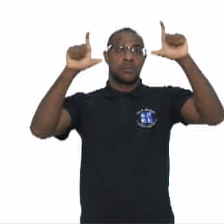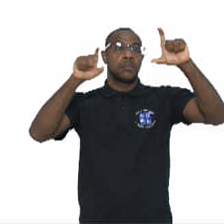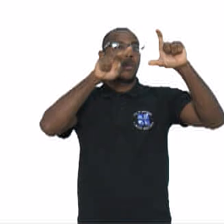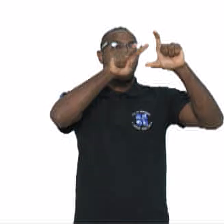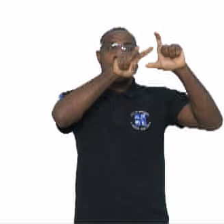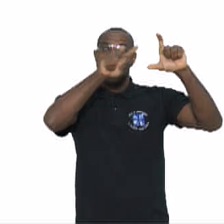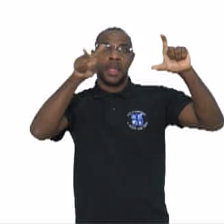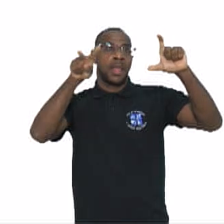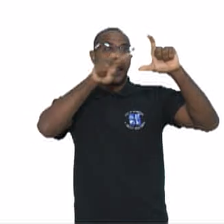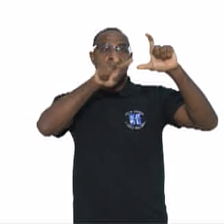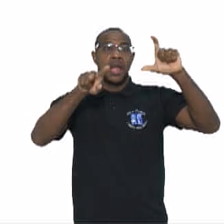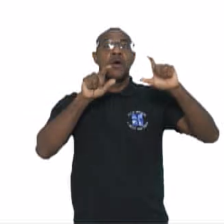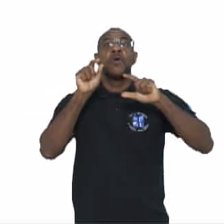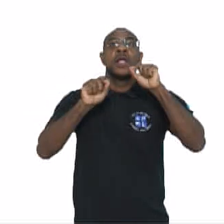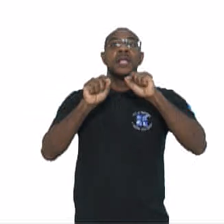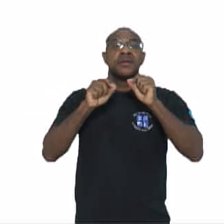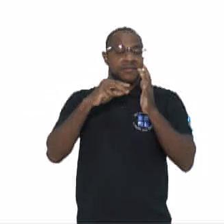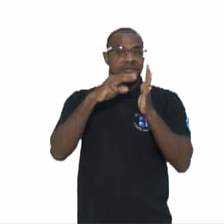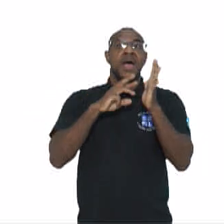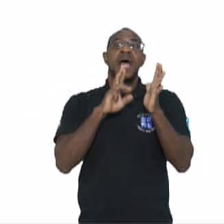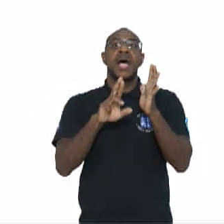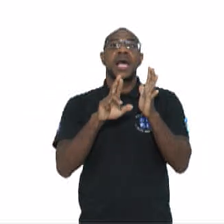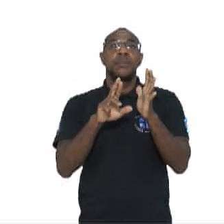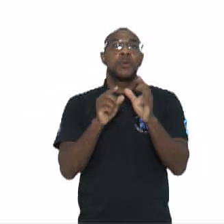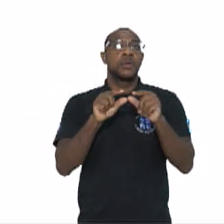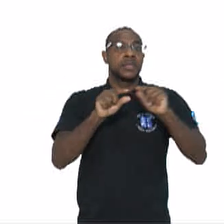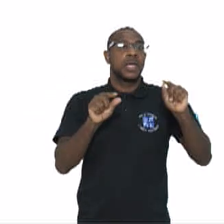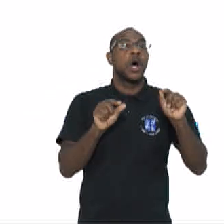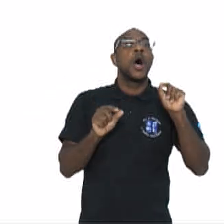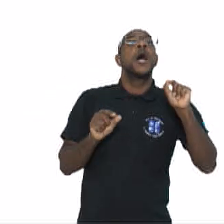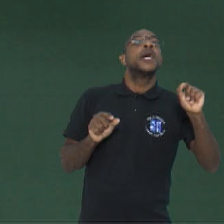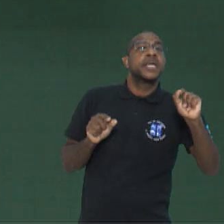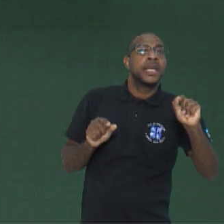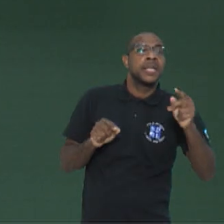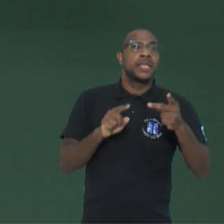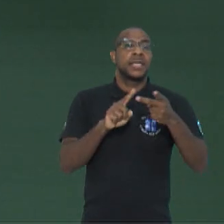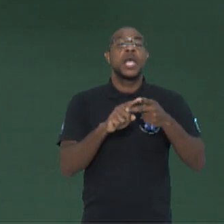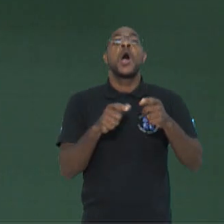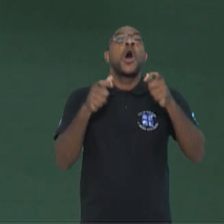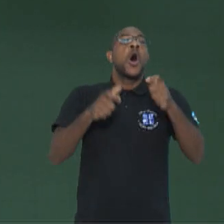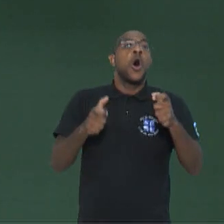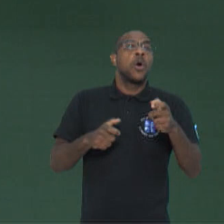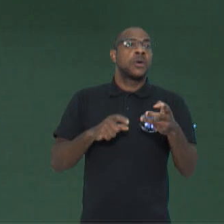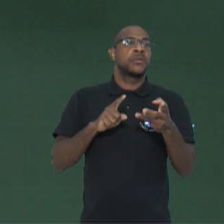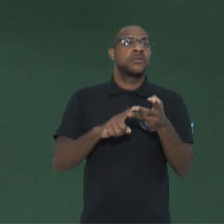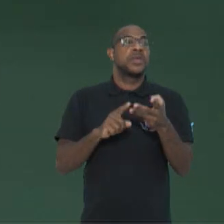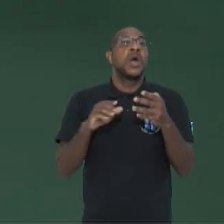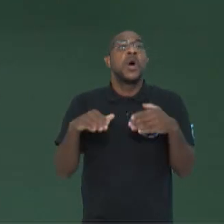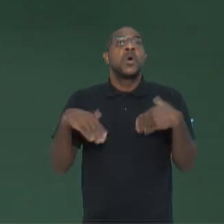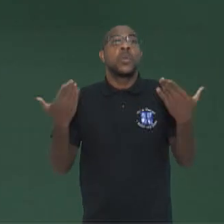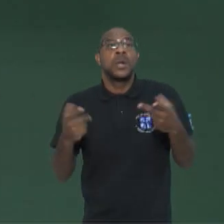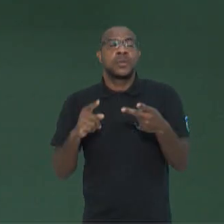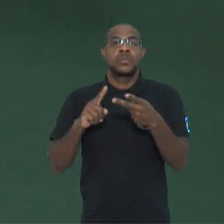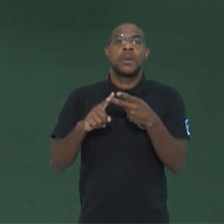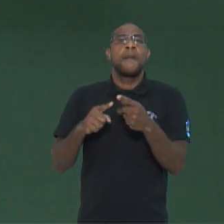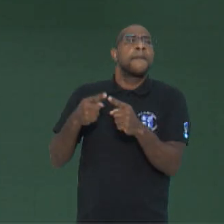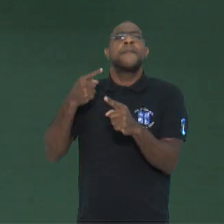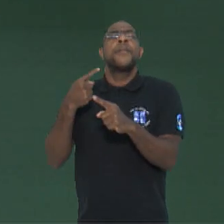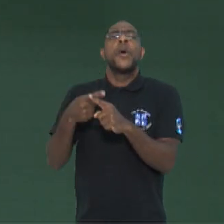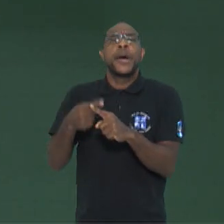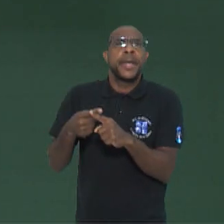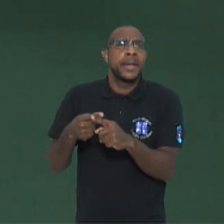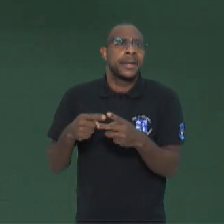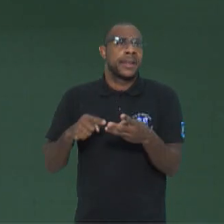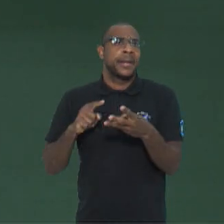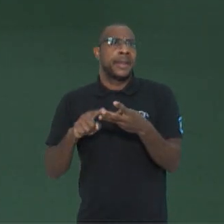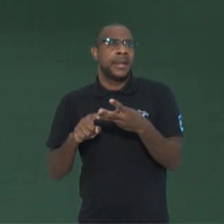responder quem, onde, quando, o que, como e por quê. Vocês podem estar se perguntando em casa, né? Mas, professora, nós